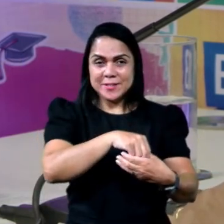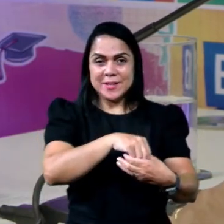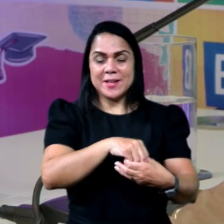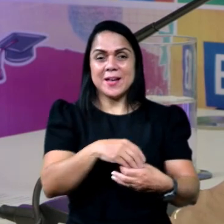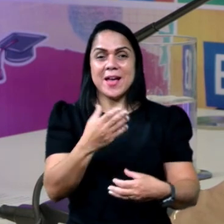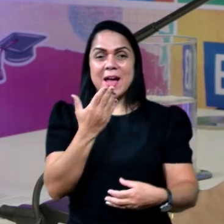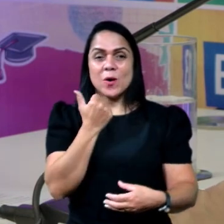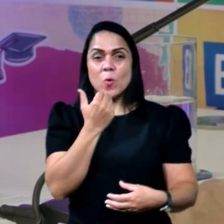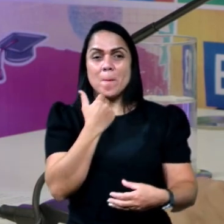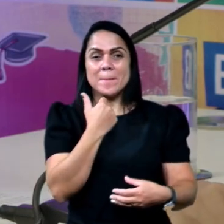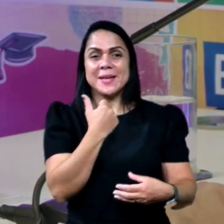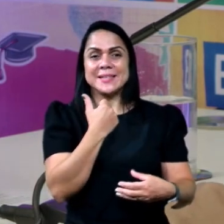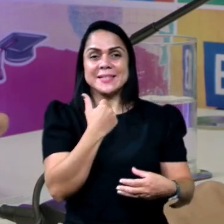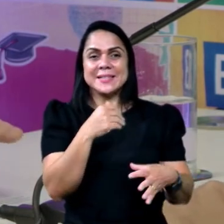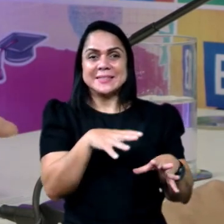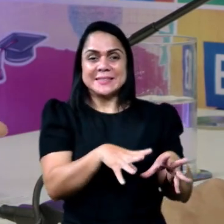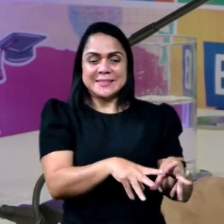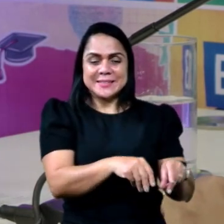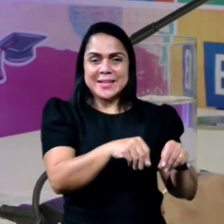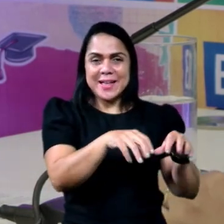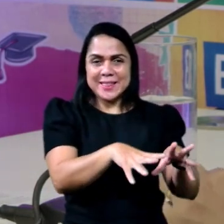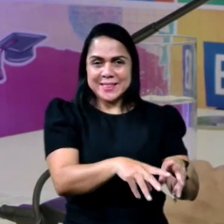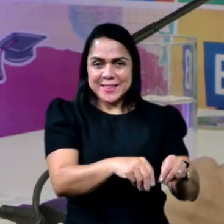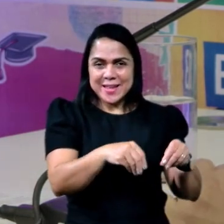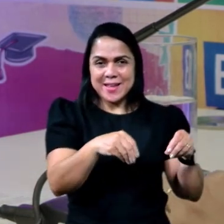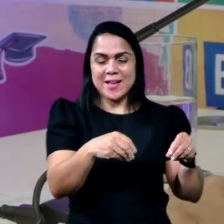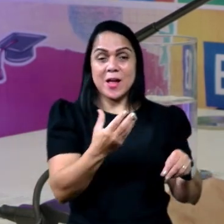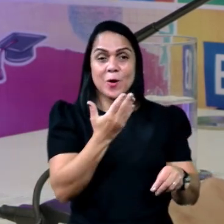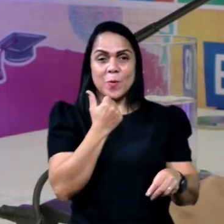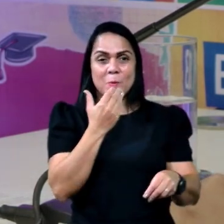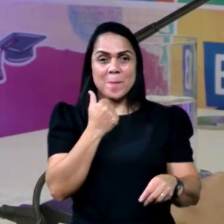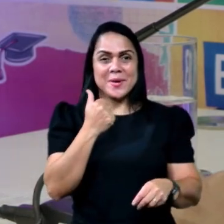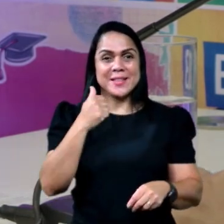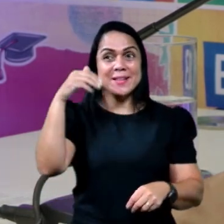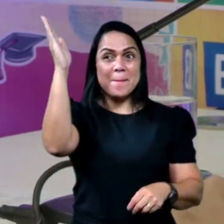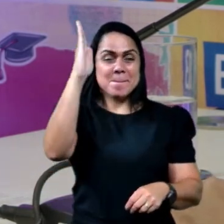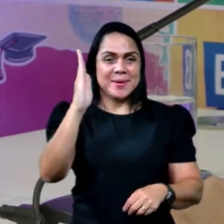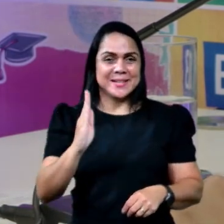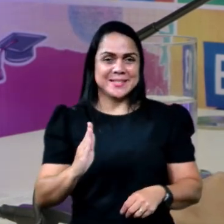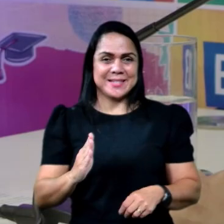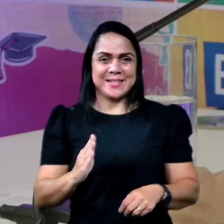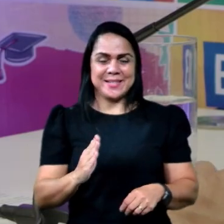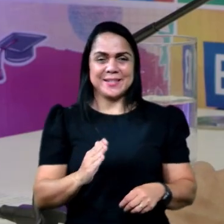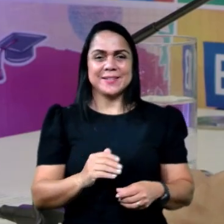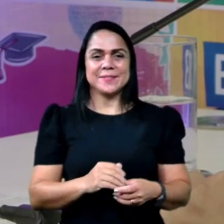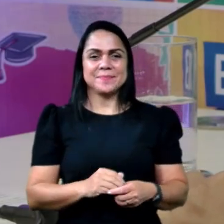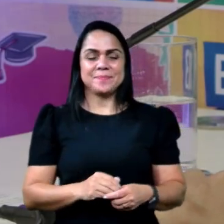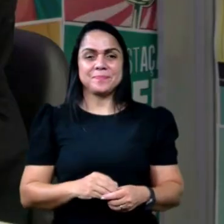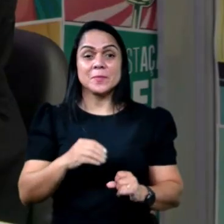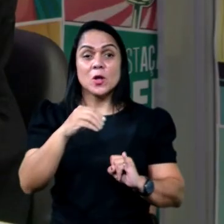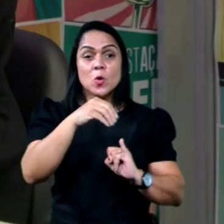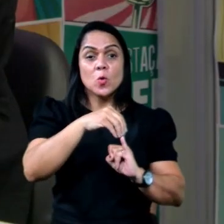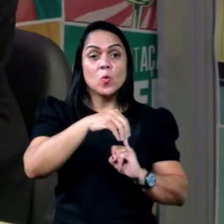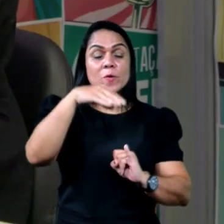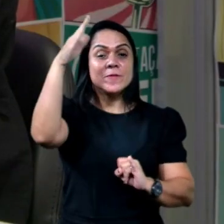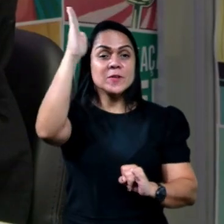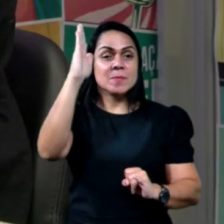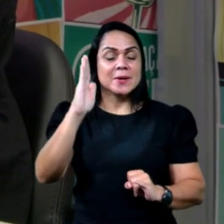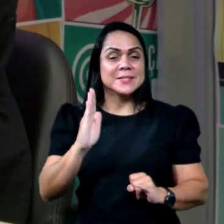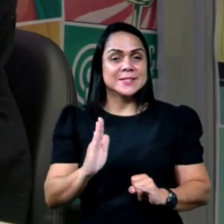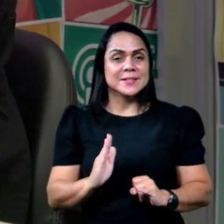da terra, né? A nossa comida brasileira. Fala um pouco sobre o IF Brasilidades. IF Brasilidades é um